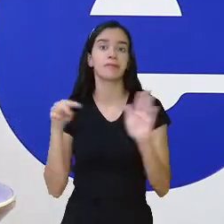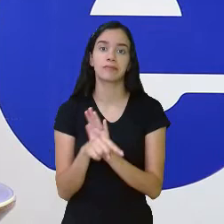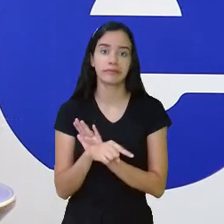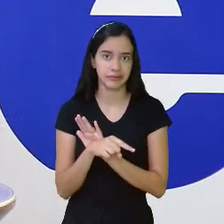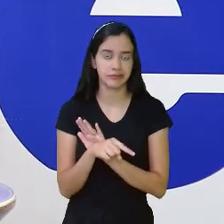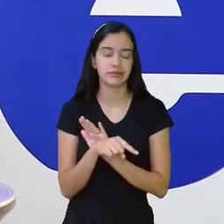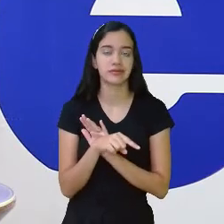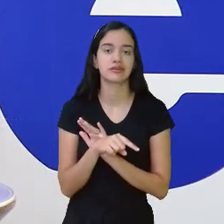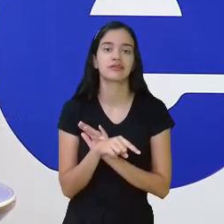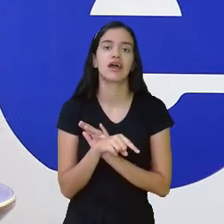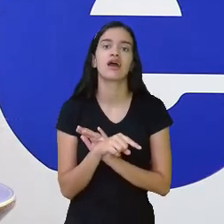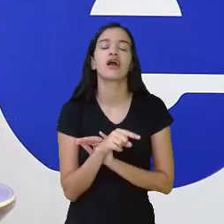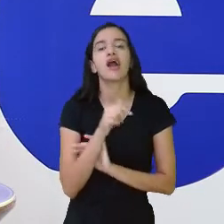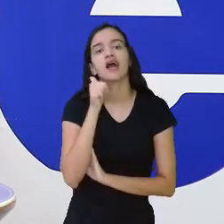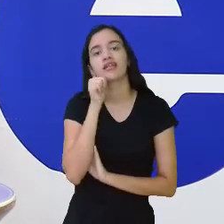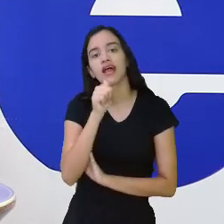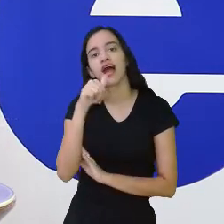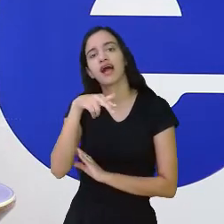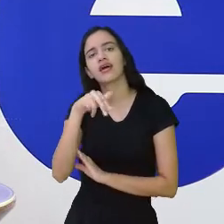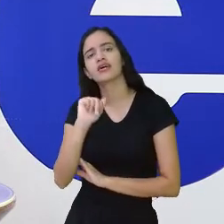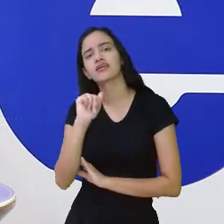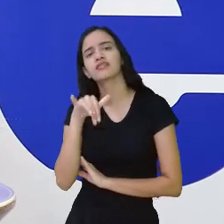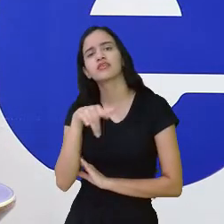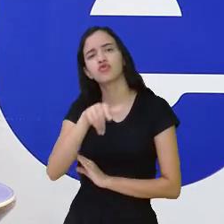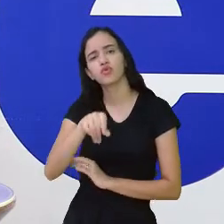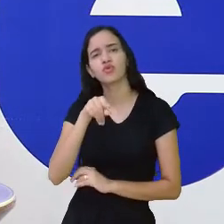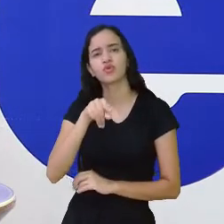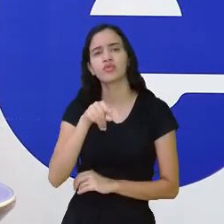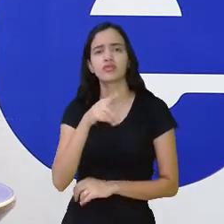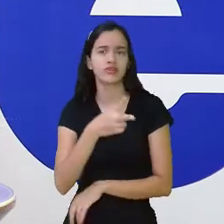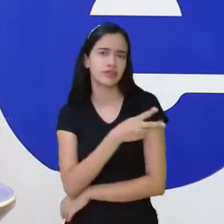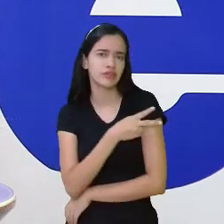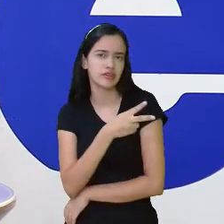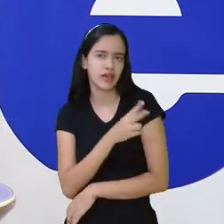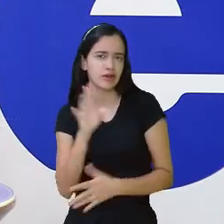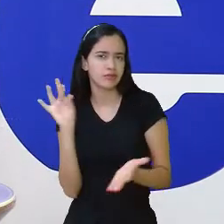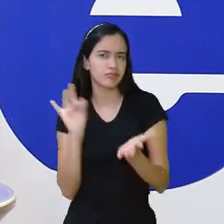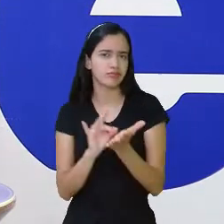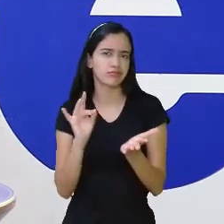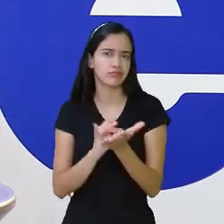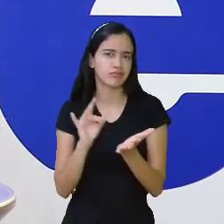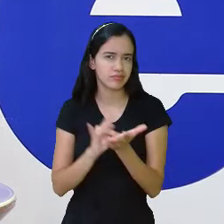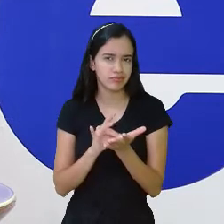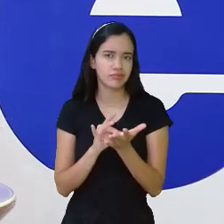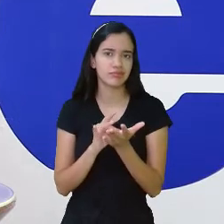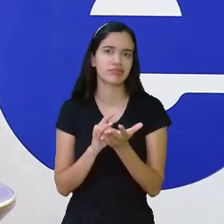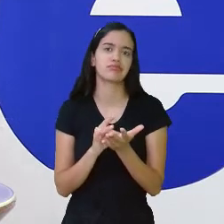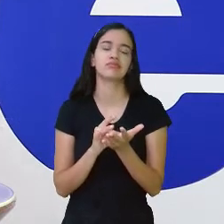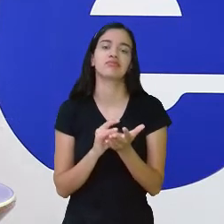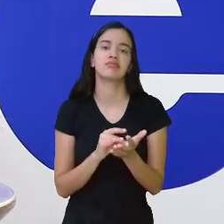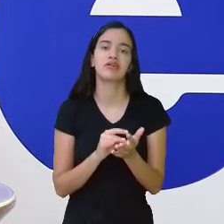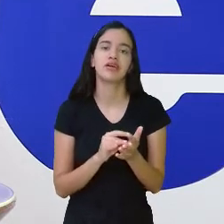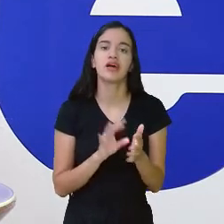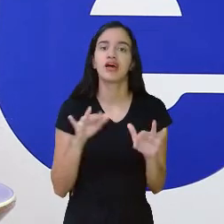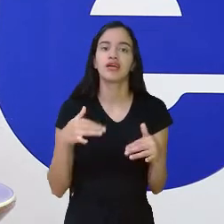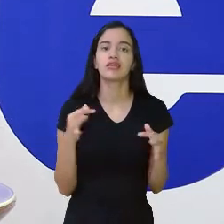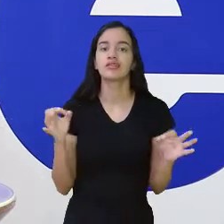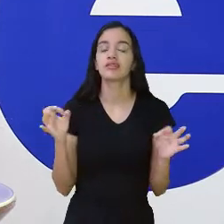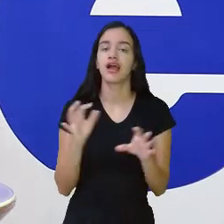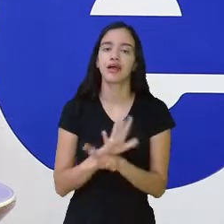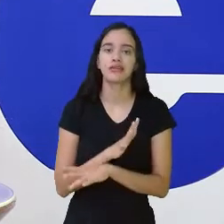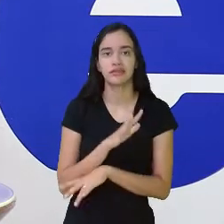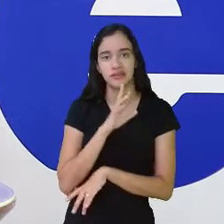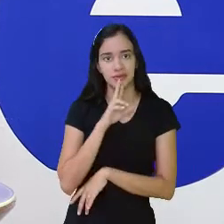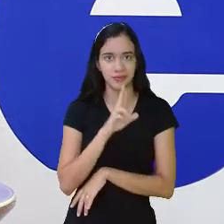Ana Sofia, né? Que ela perguntou, professora Mauricéia, você foi para o 2º ano mesmo? Aí eu tinha acabado de